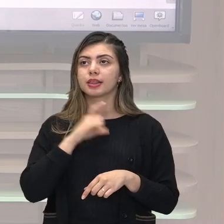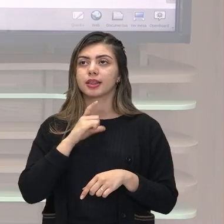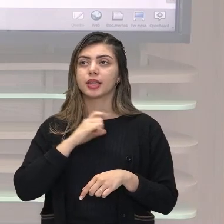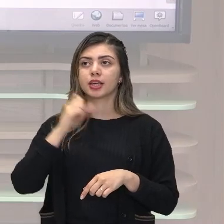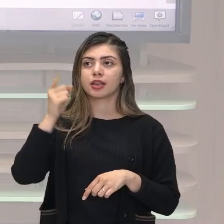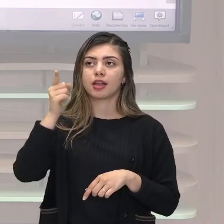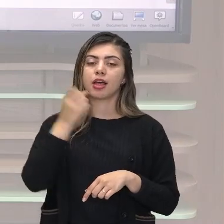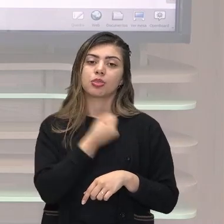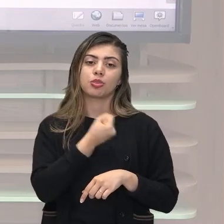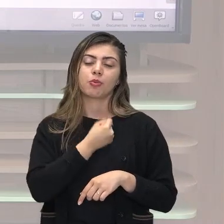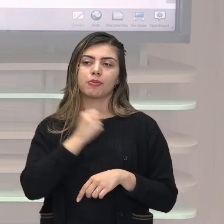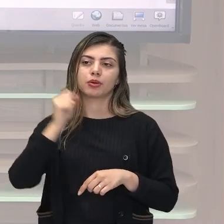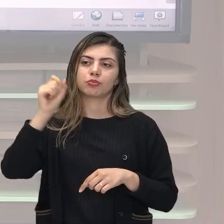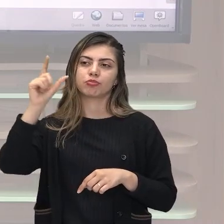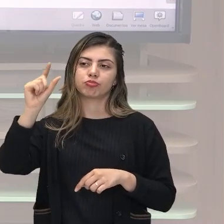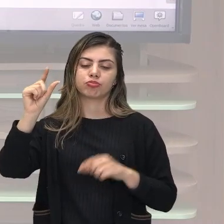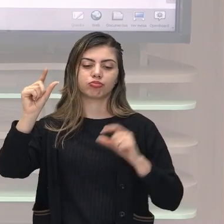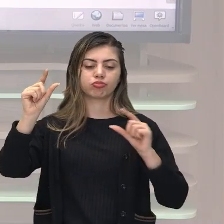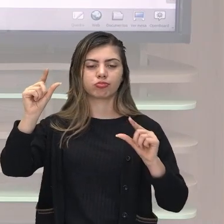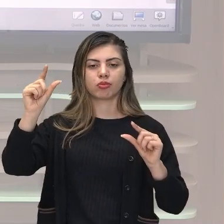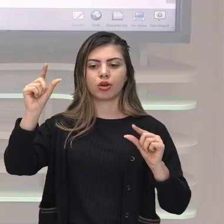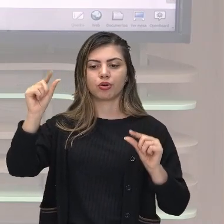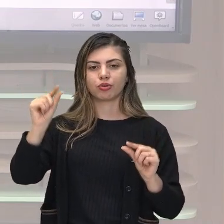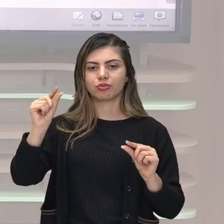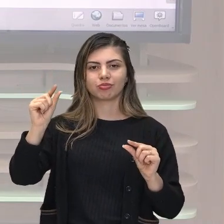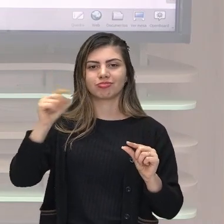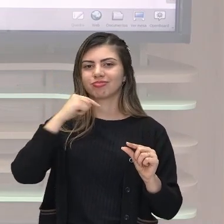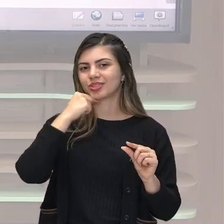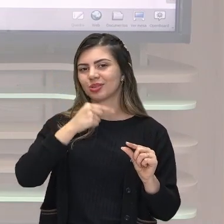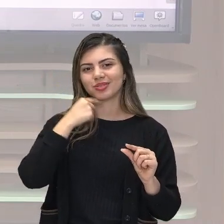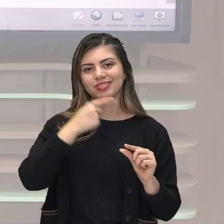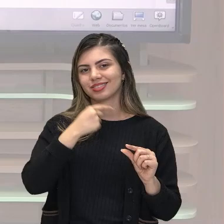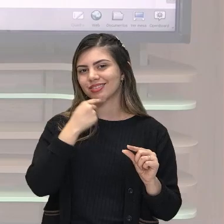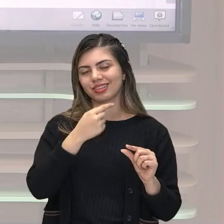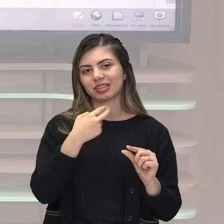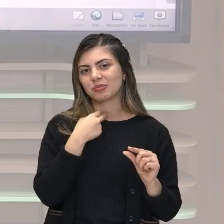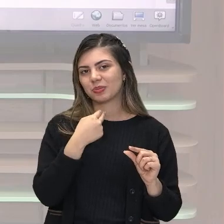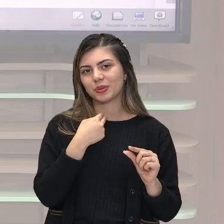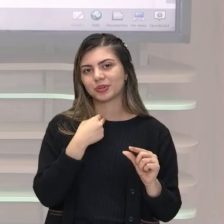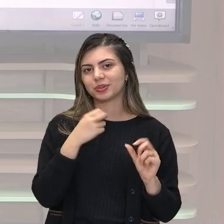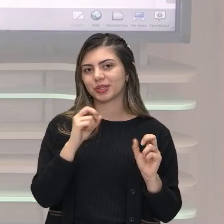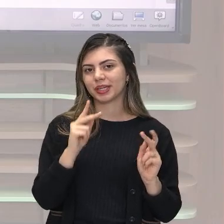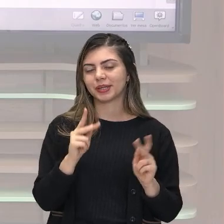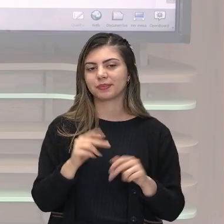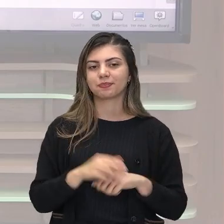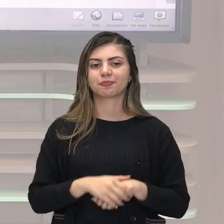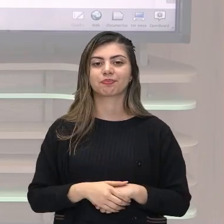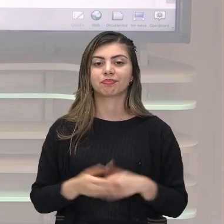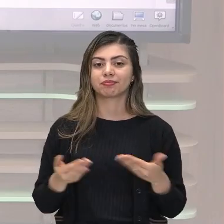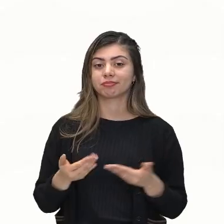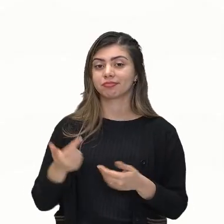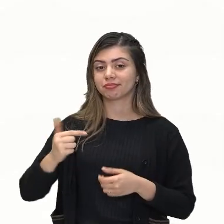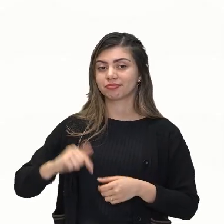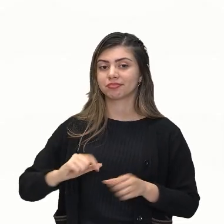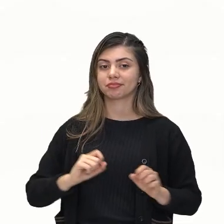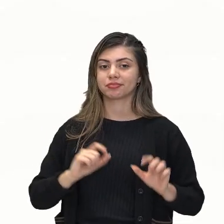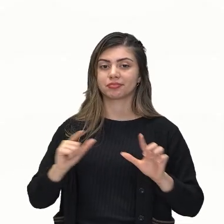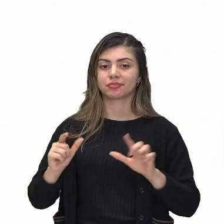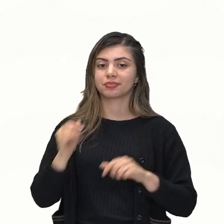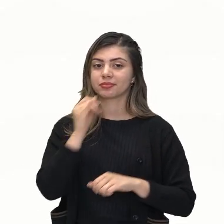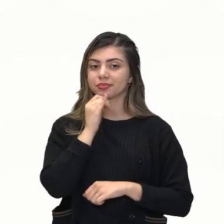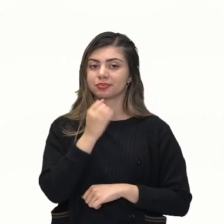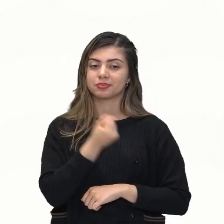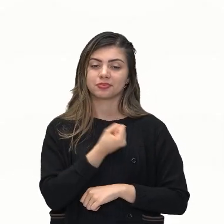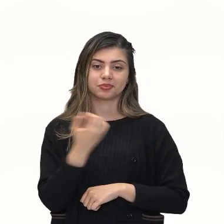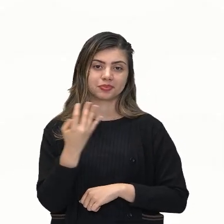que está embaixo, eu estou pegando os valores em diagonal. E isso não pode. Belezinha? Vamos voltar para a tela então. Agora vamos